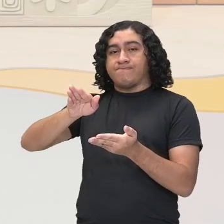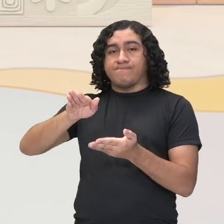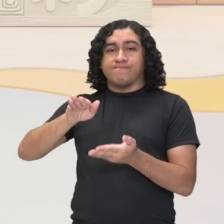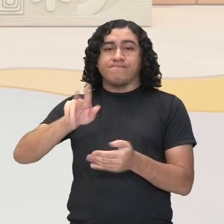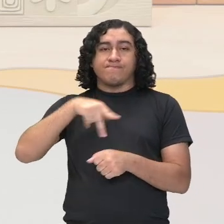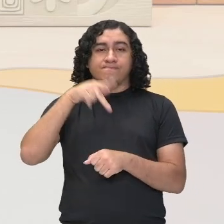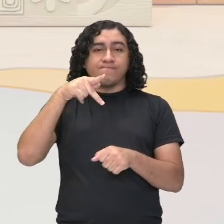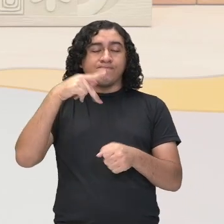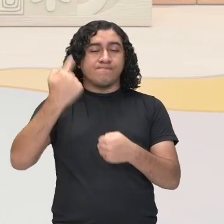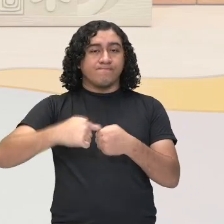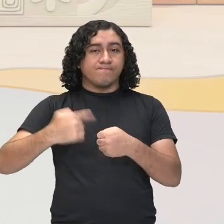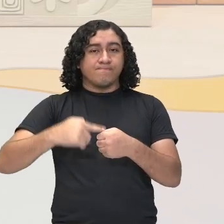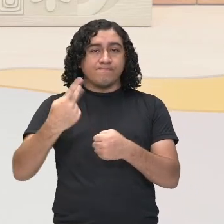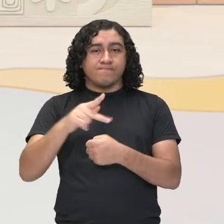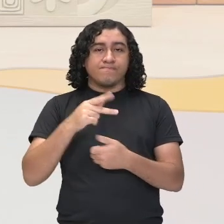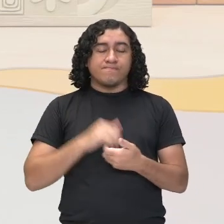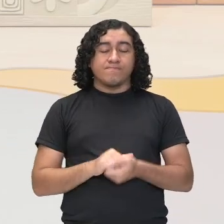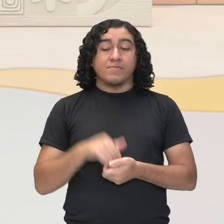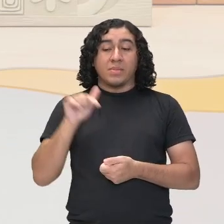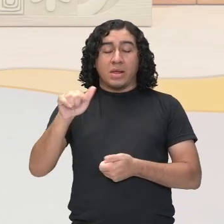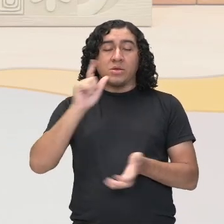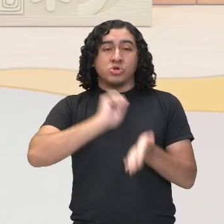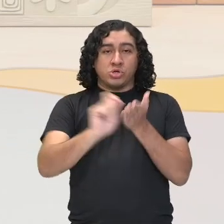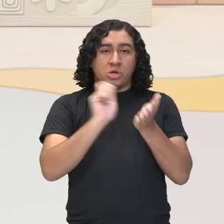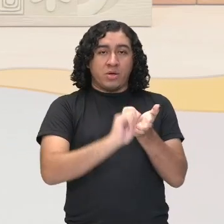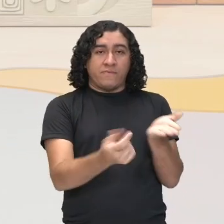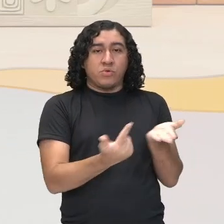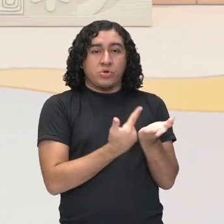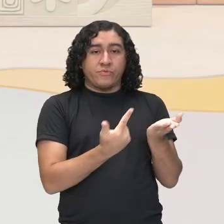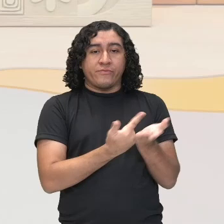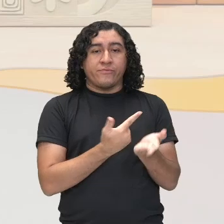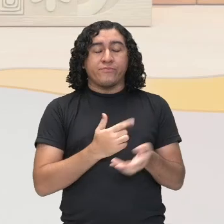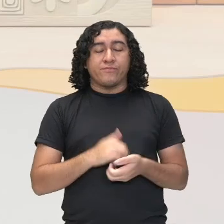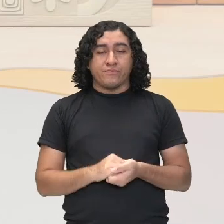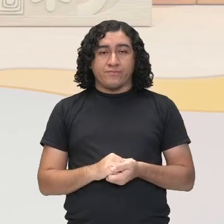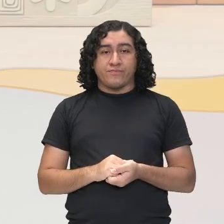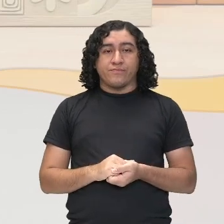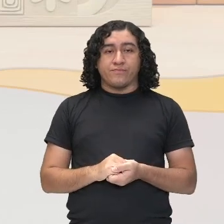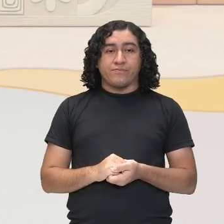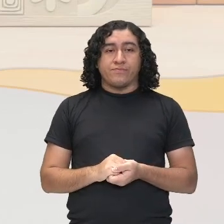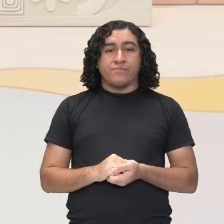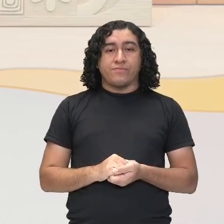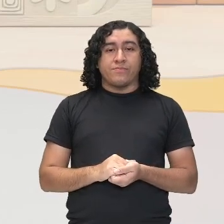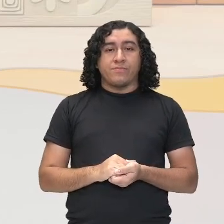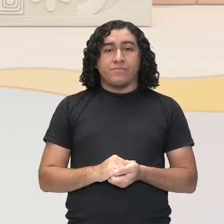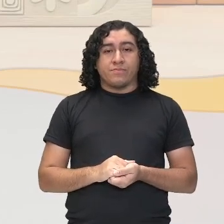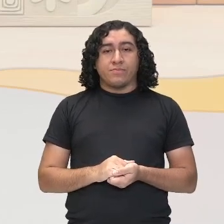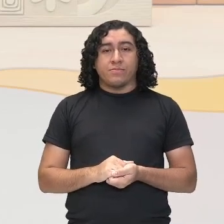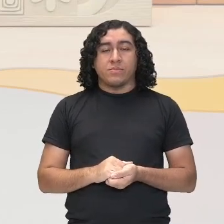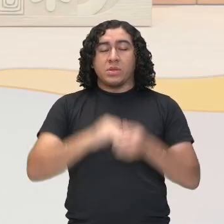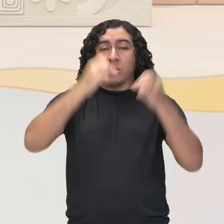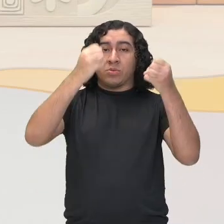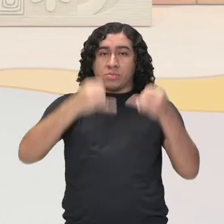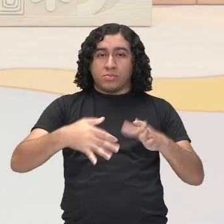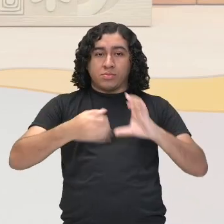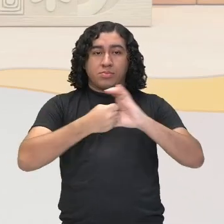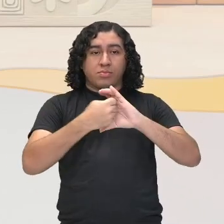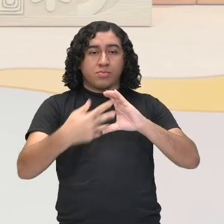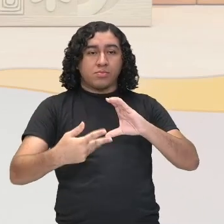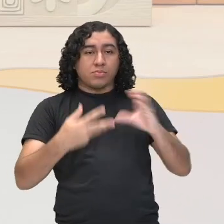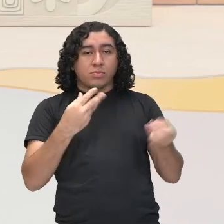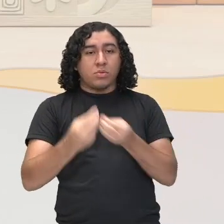E enquanto ele estava em exílio, ele escreve esta obra, que é O Príncipe, que ele vai dar-lhe características de como se